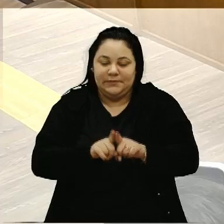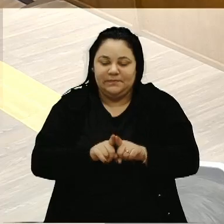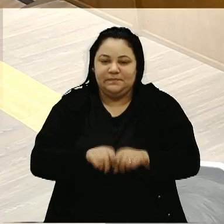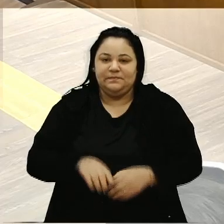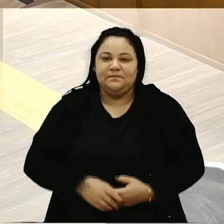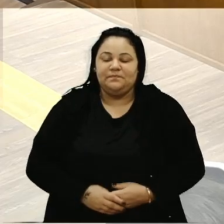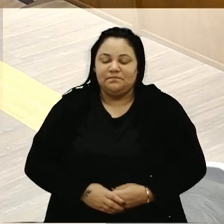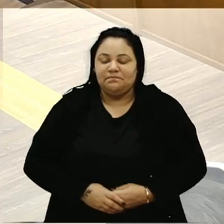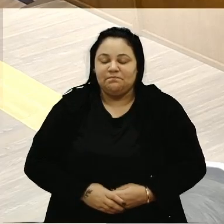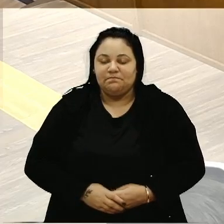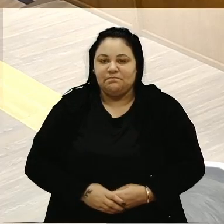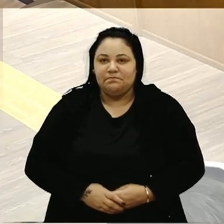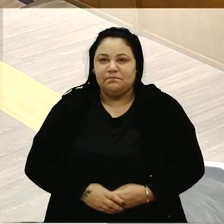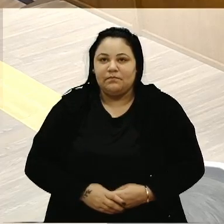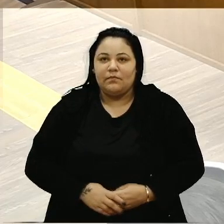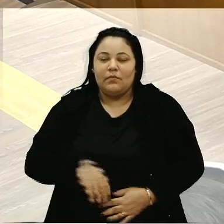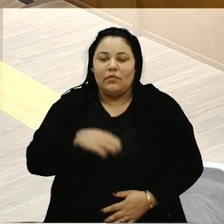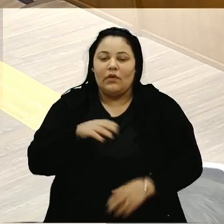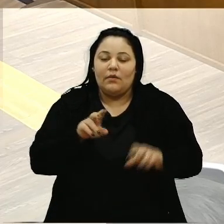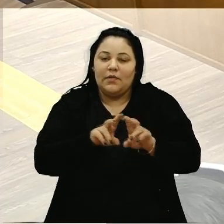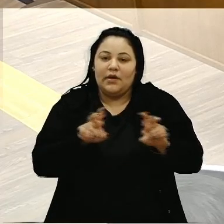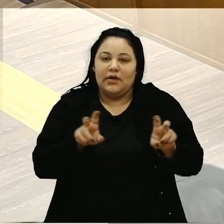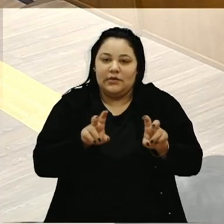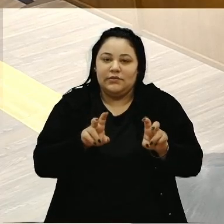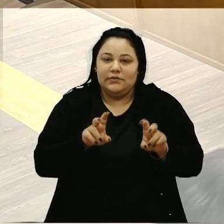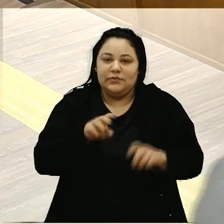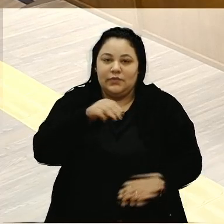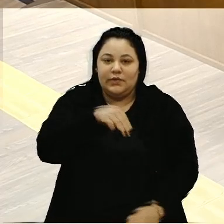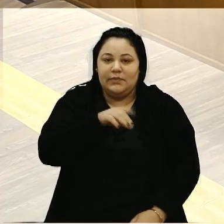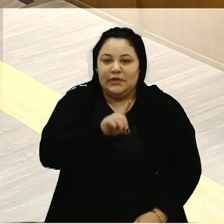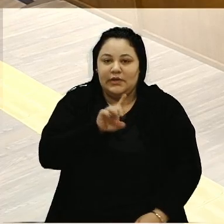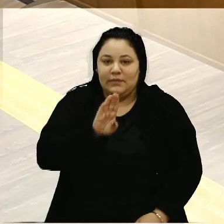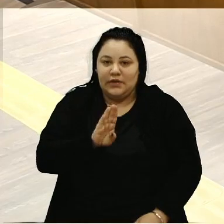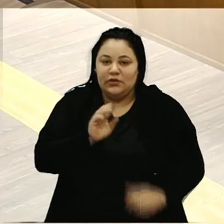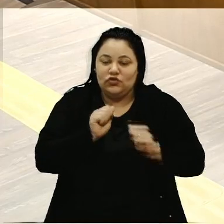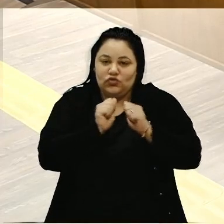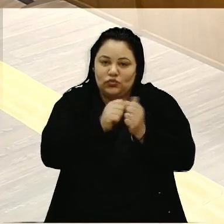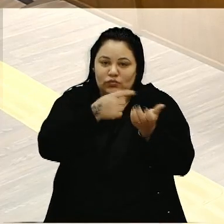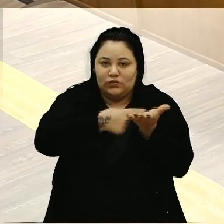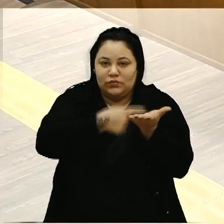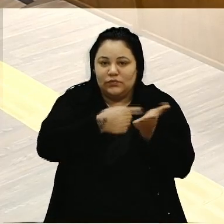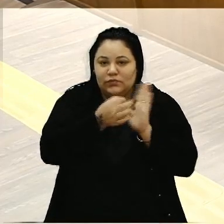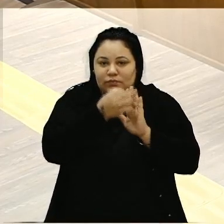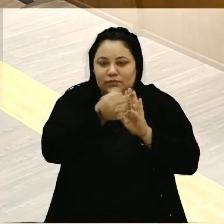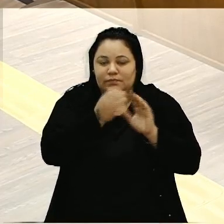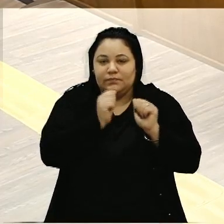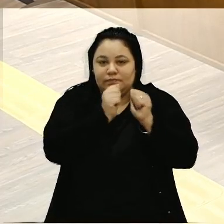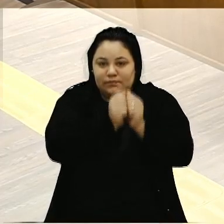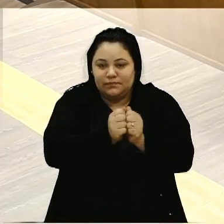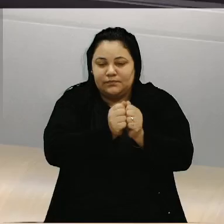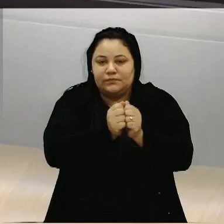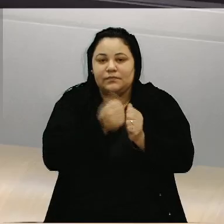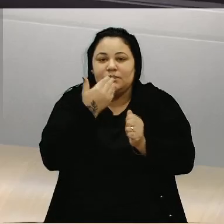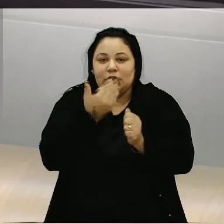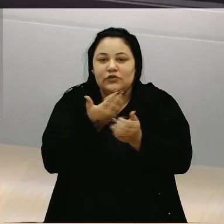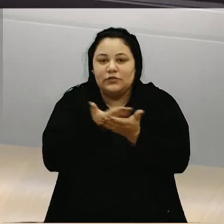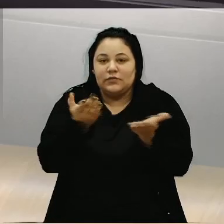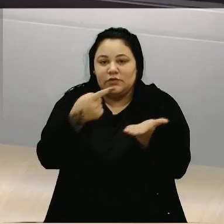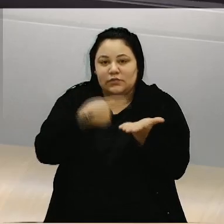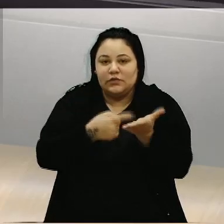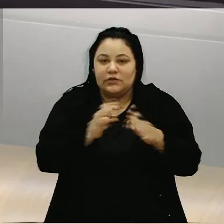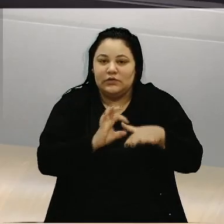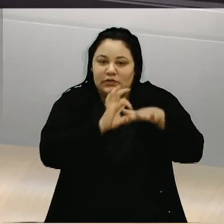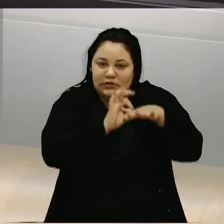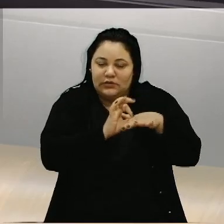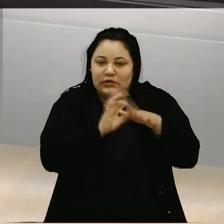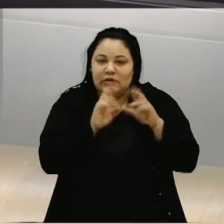558/2024. A bancada do MDB, por seu líder, que abaixo subscreve, com a anuência da maioria dos líderes de bancada, solicita espaço para acordo de lideranças na